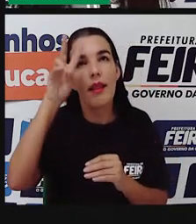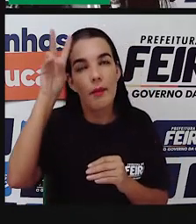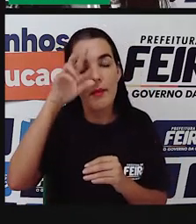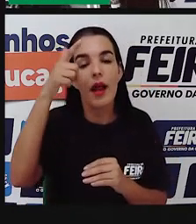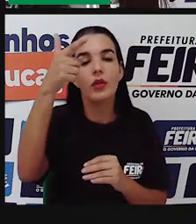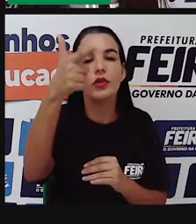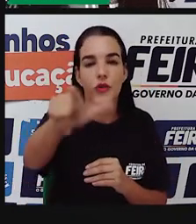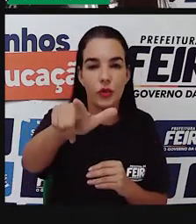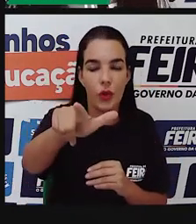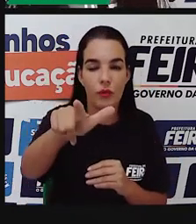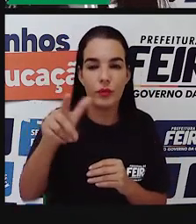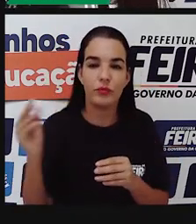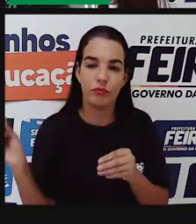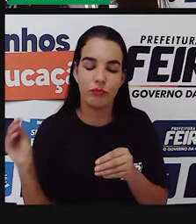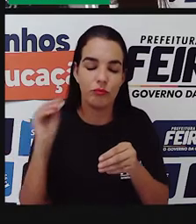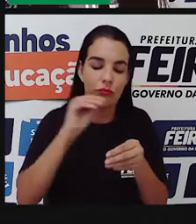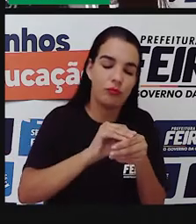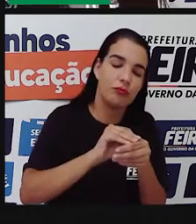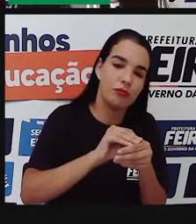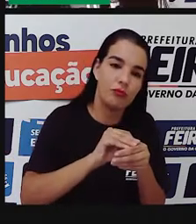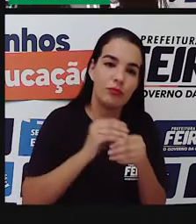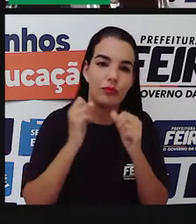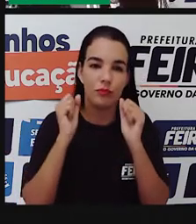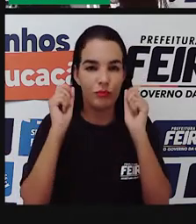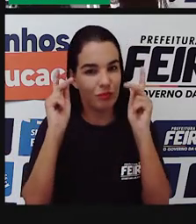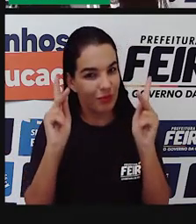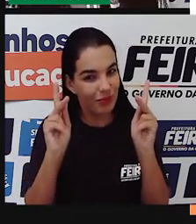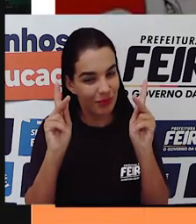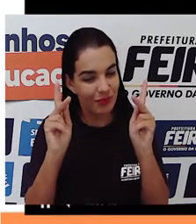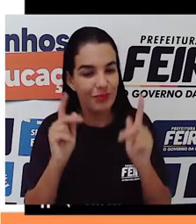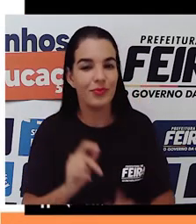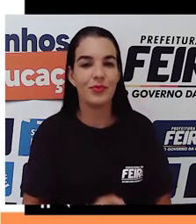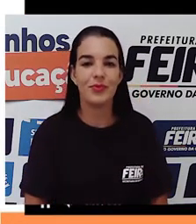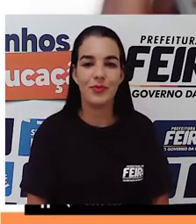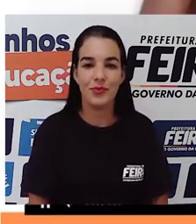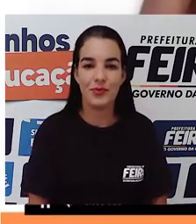e introduzir aí o que a gente não viu. Vamos lá?